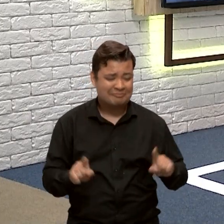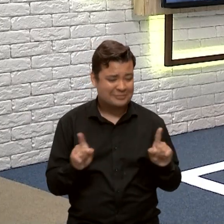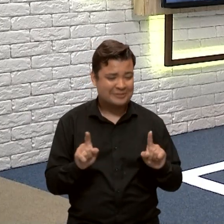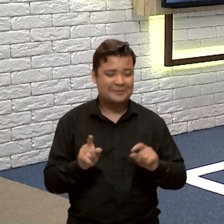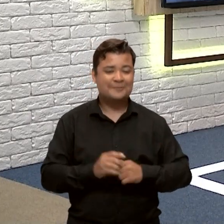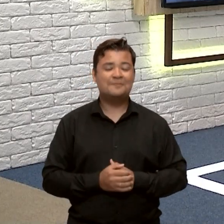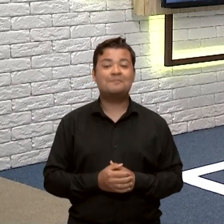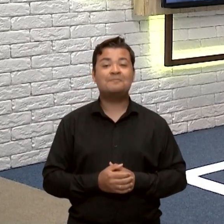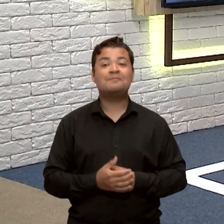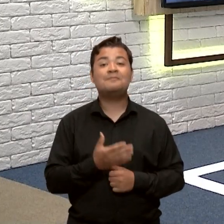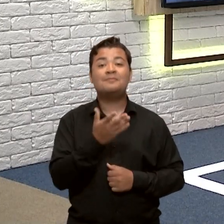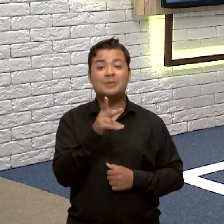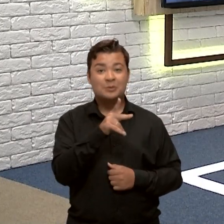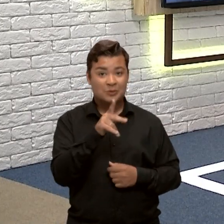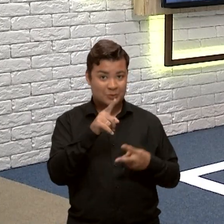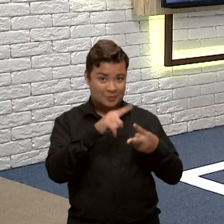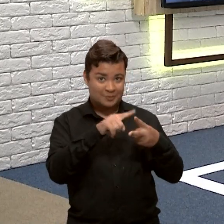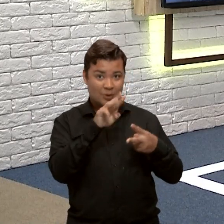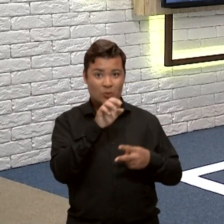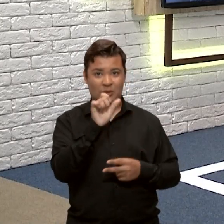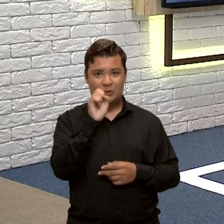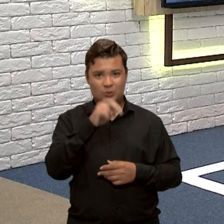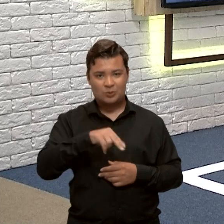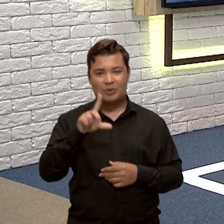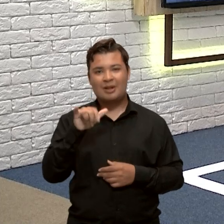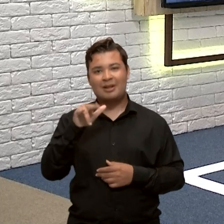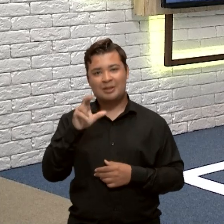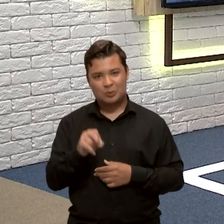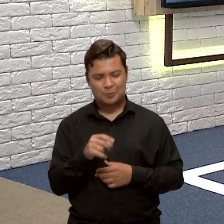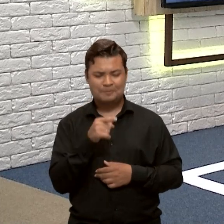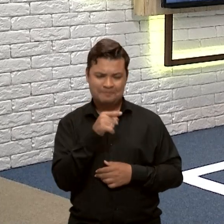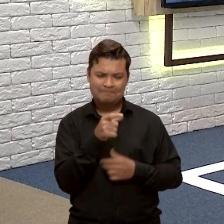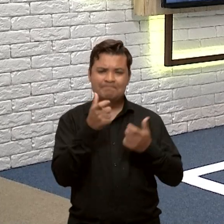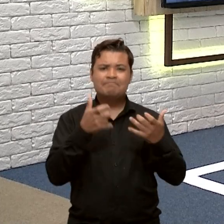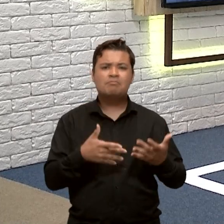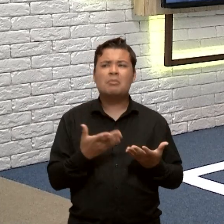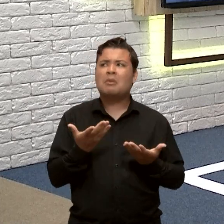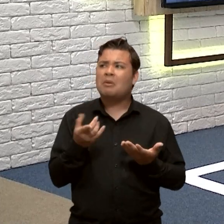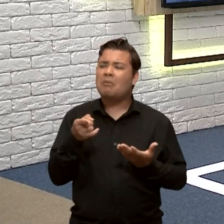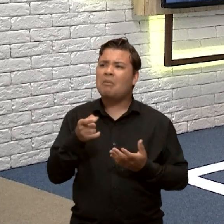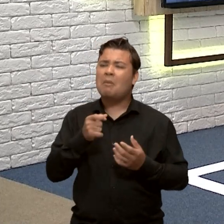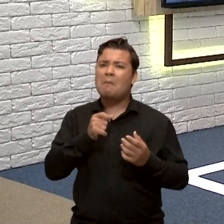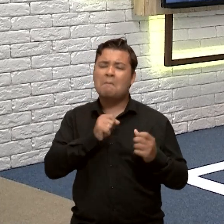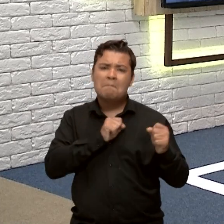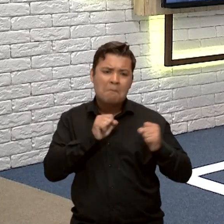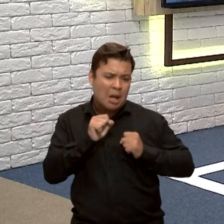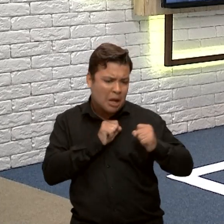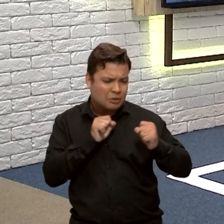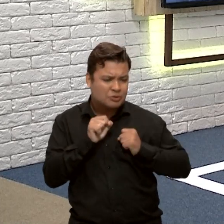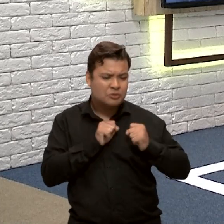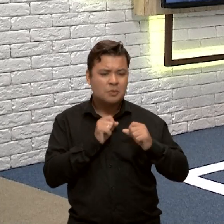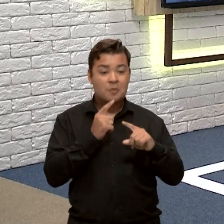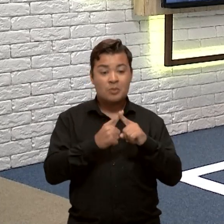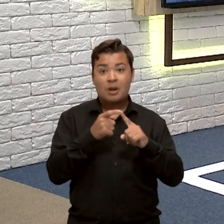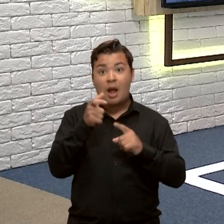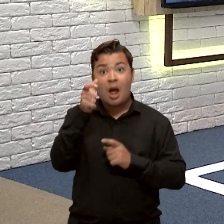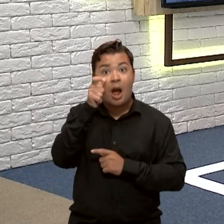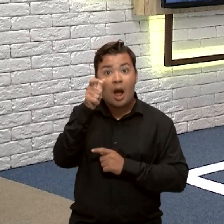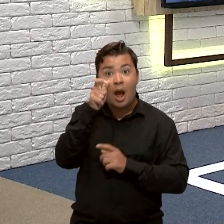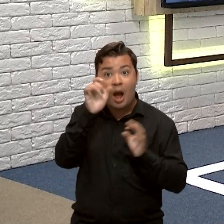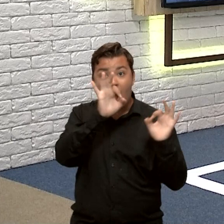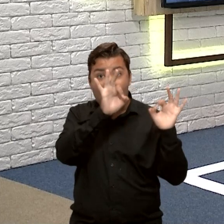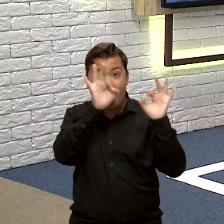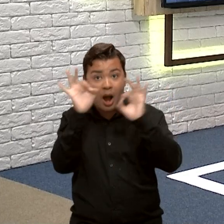professor Wilson Lino, essa paixão, ela está relacionada também no ser espectador? Ela está mais relacionada